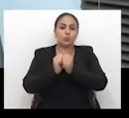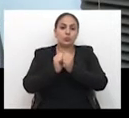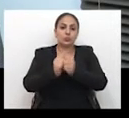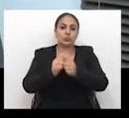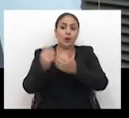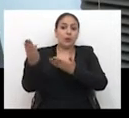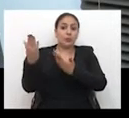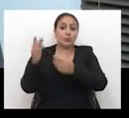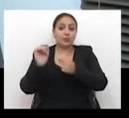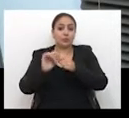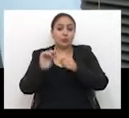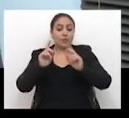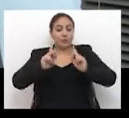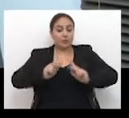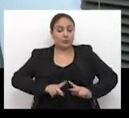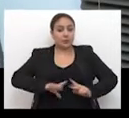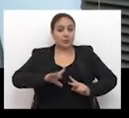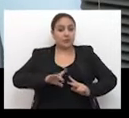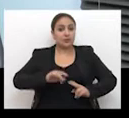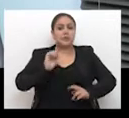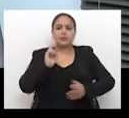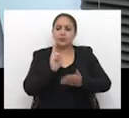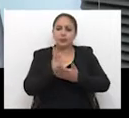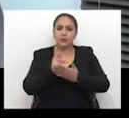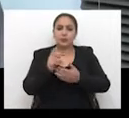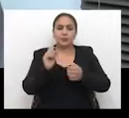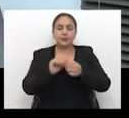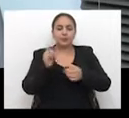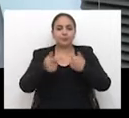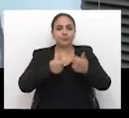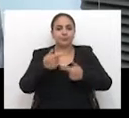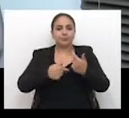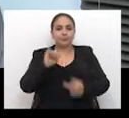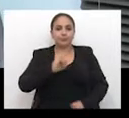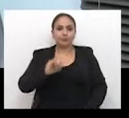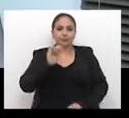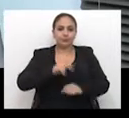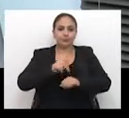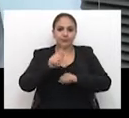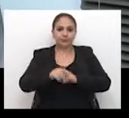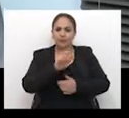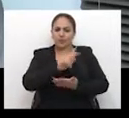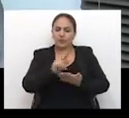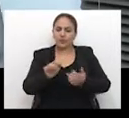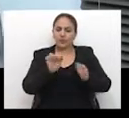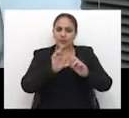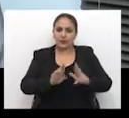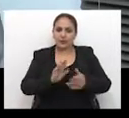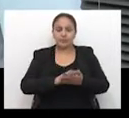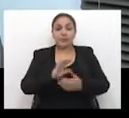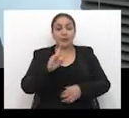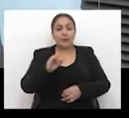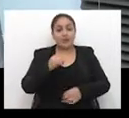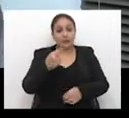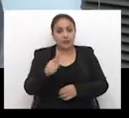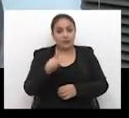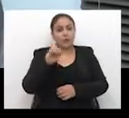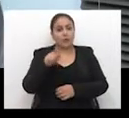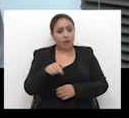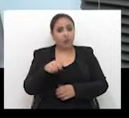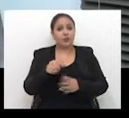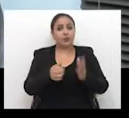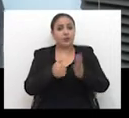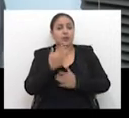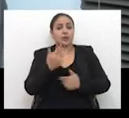comigo as homenagens que faça pessoas que realmente têm prestado um serviço relevante para o assunto em vários segmentos e adam é um gerador